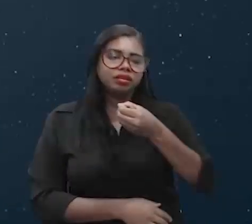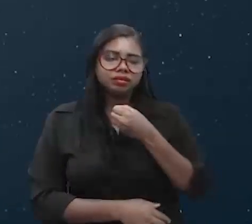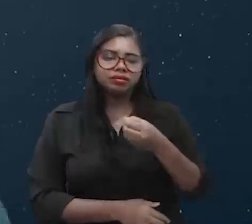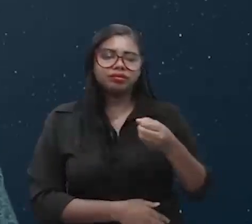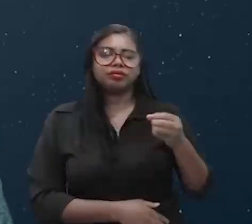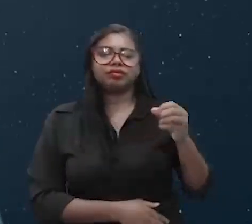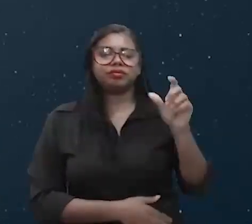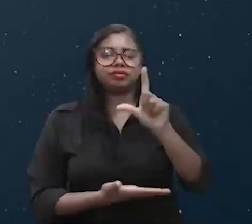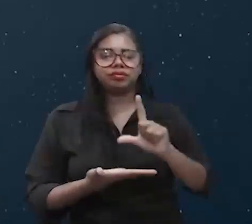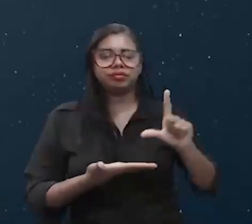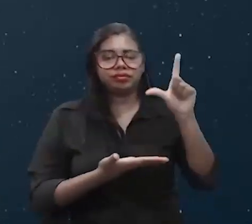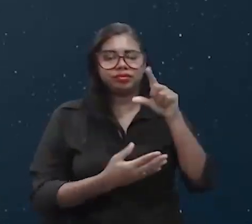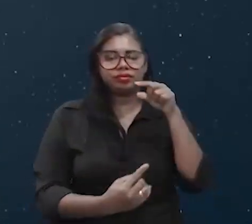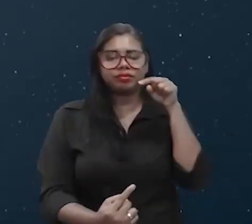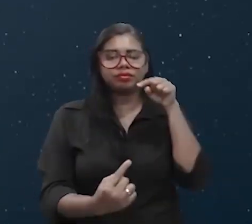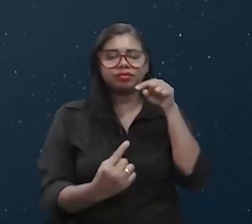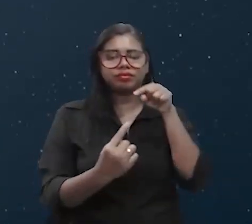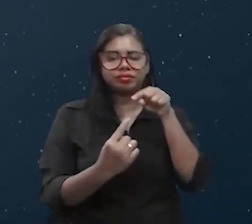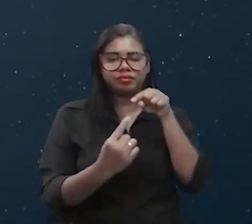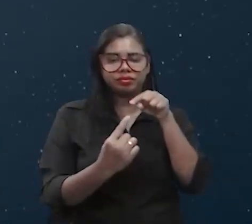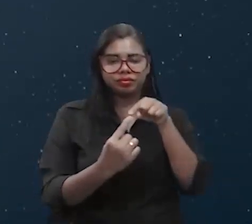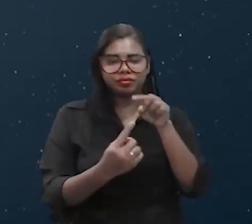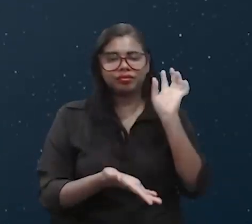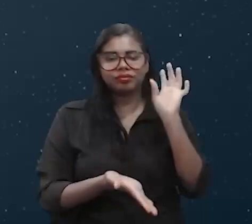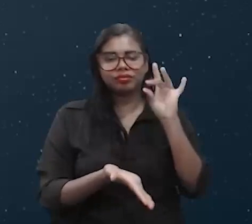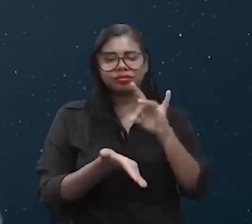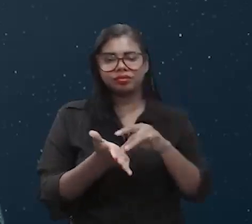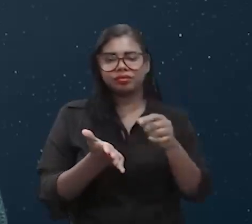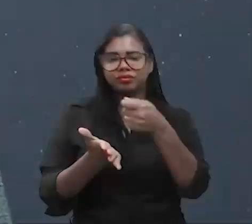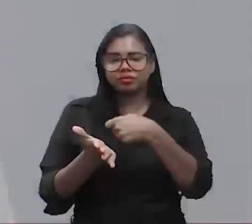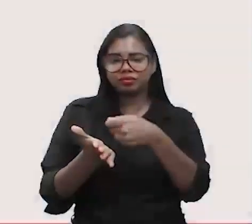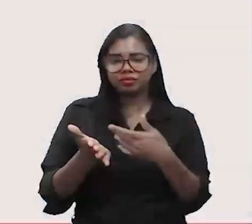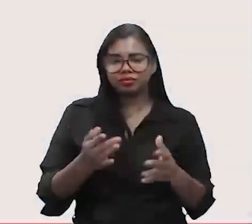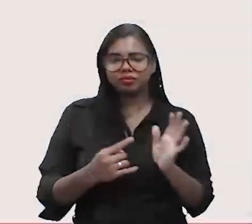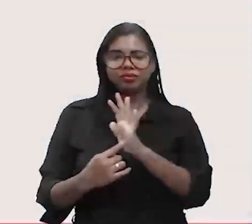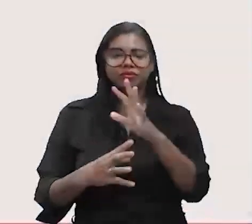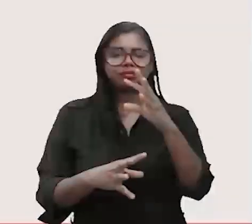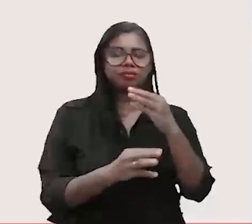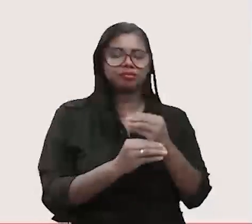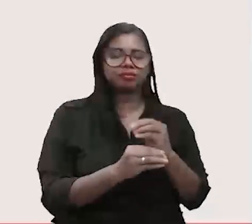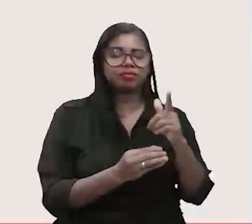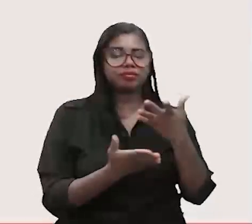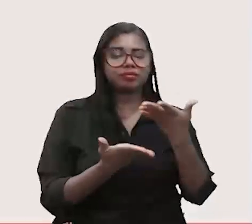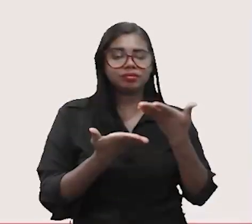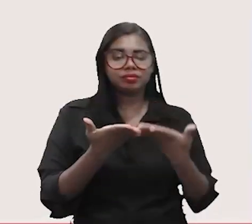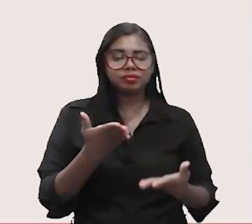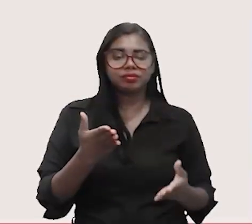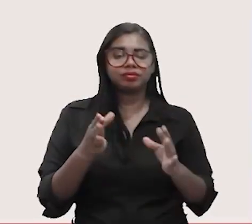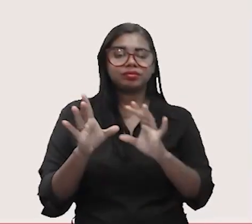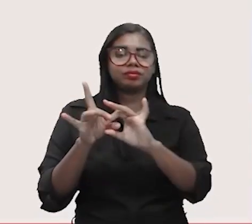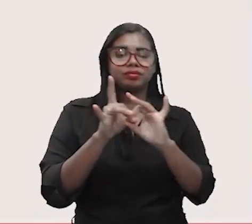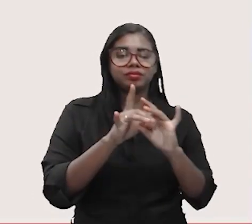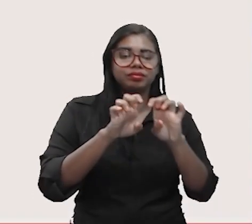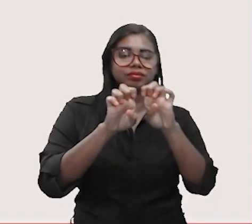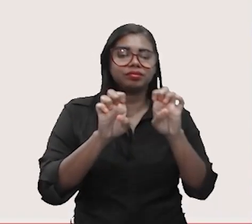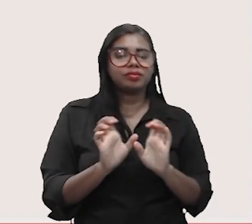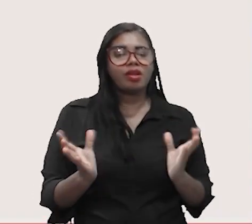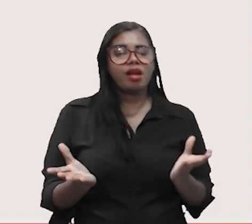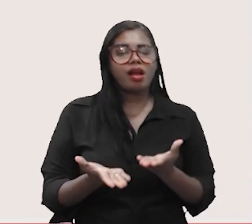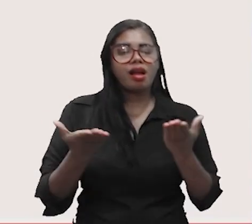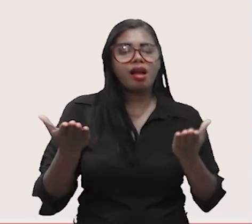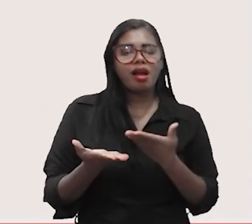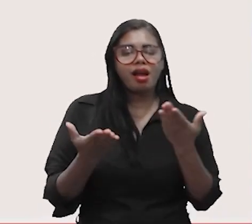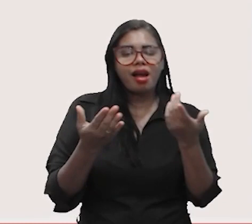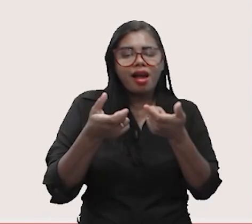perdeu o cientificismo na obra Os Sertões, ele não perdeu o grande entusiasmo que ele tinha pela gramática, pela